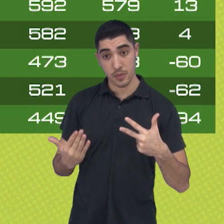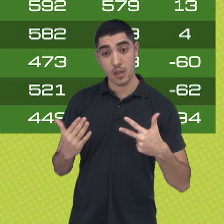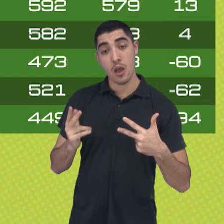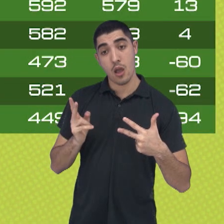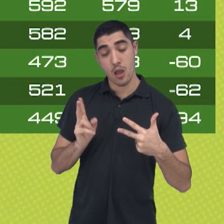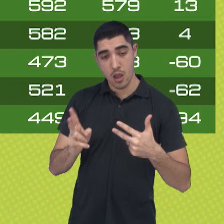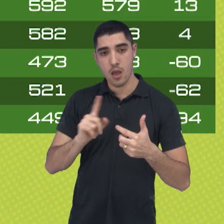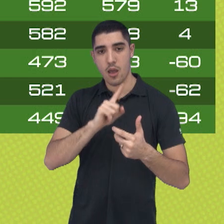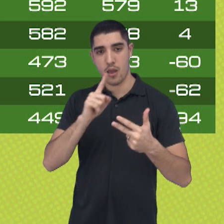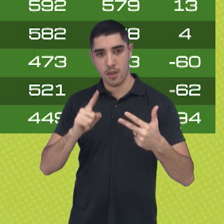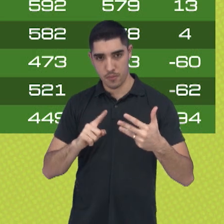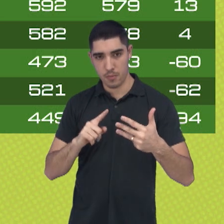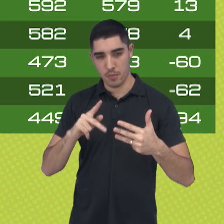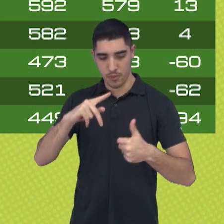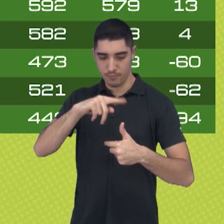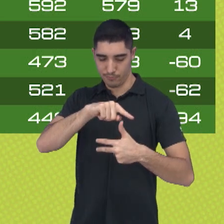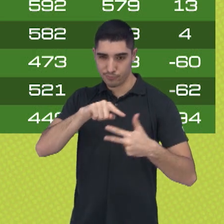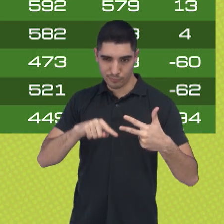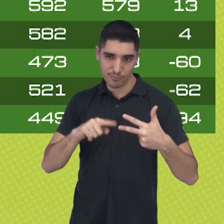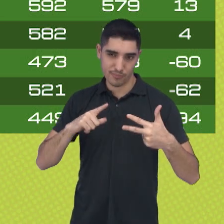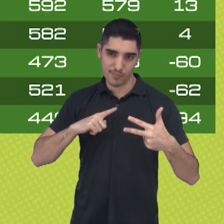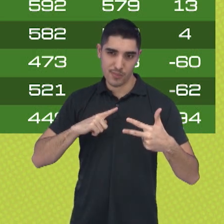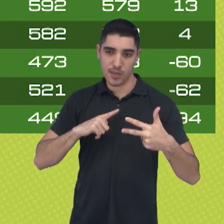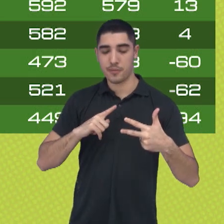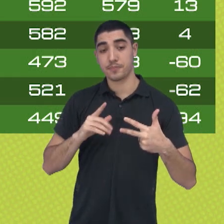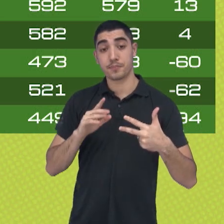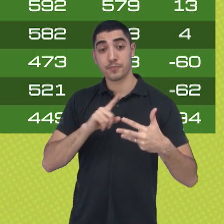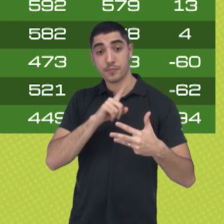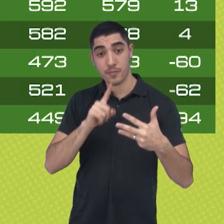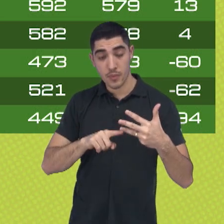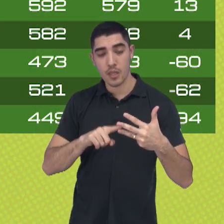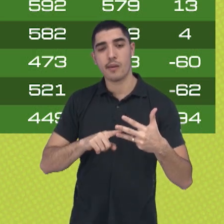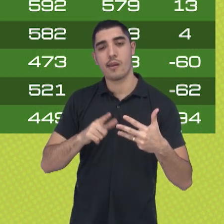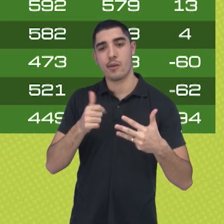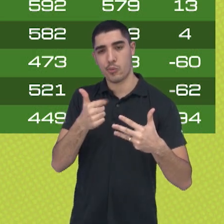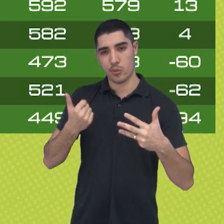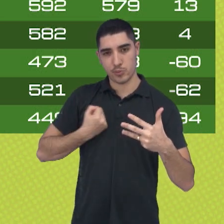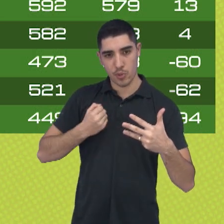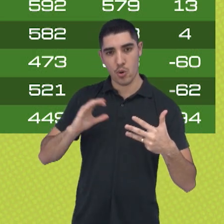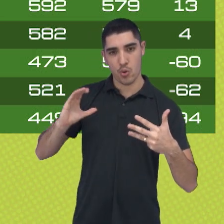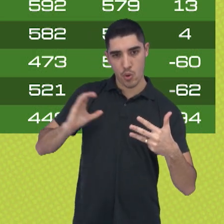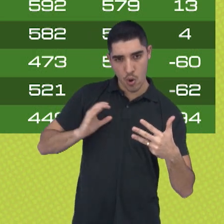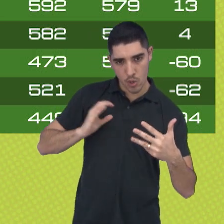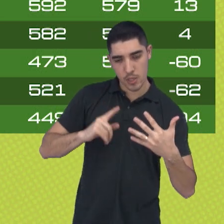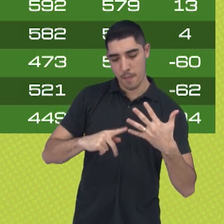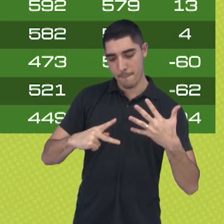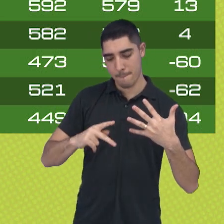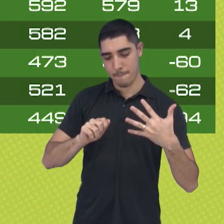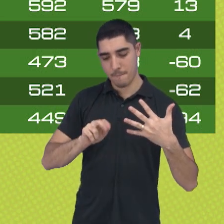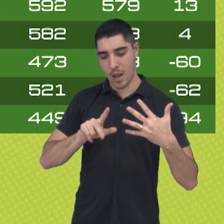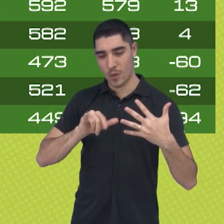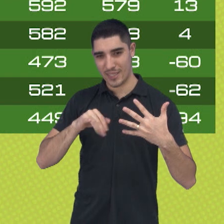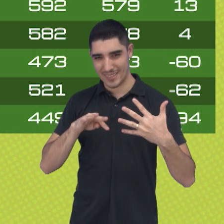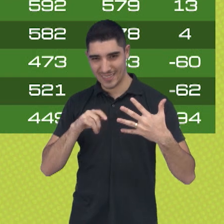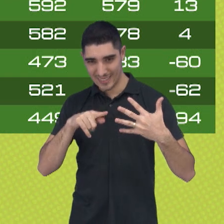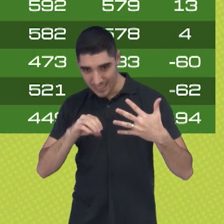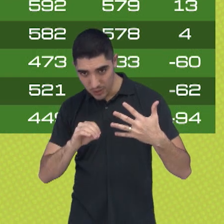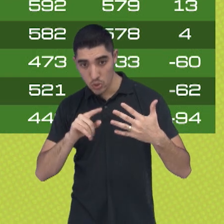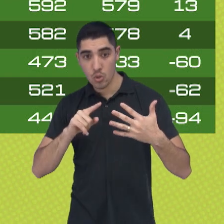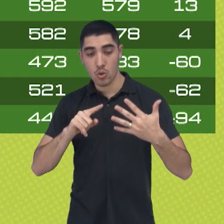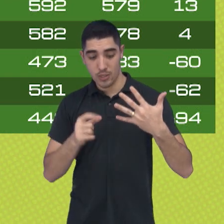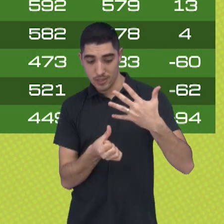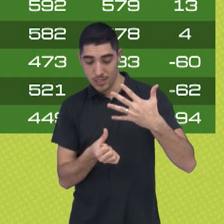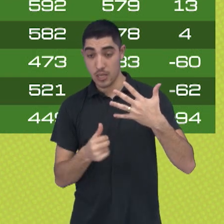na sequência Pinheiros, Franca e São Paulo. Depois, vários times aí com 12 pontos. Na ordem, Corinthians, 4º, 5º Paulistano, 6º São José se